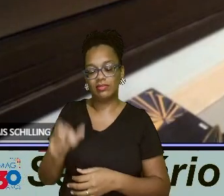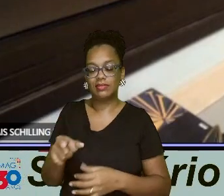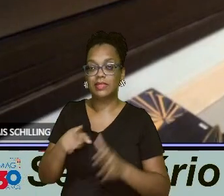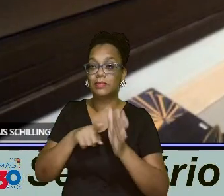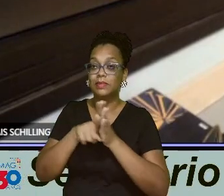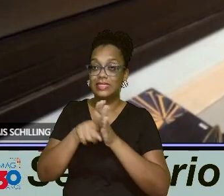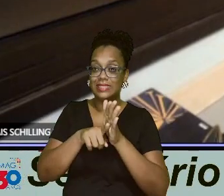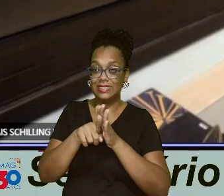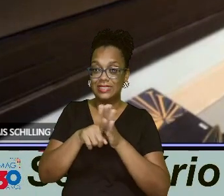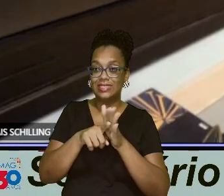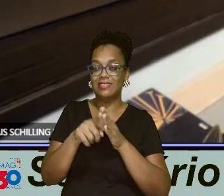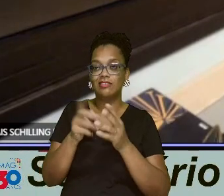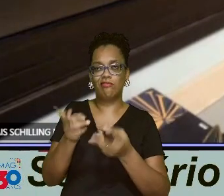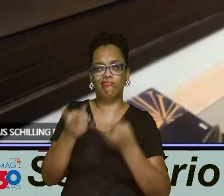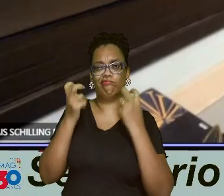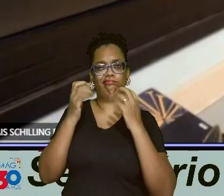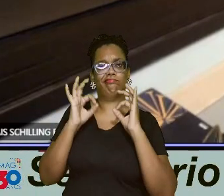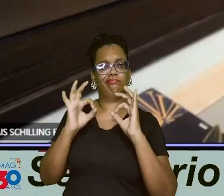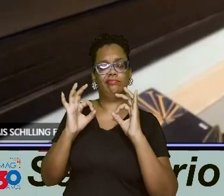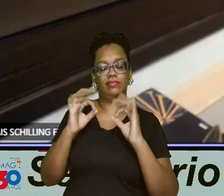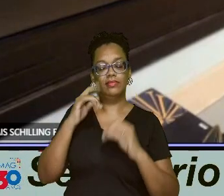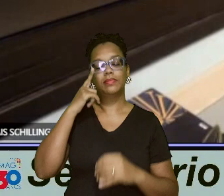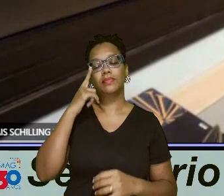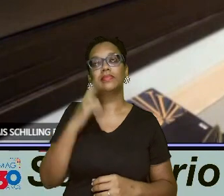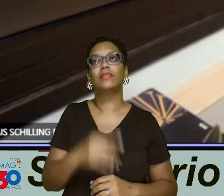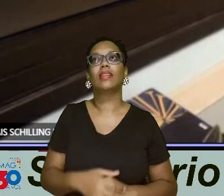pesquisa pesca muito bem,